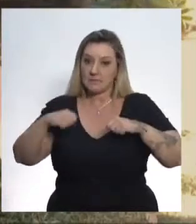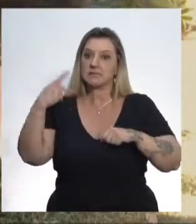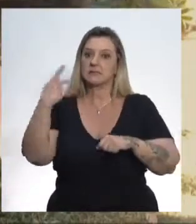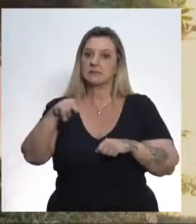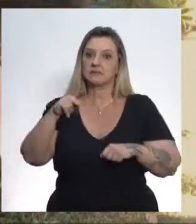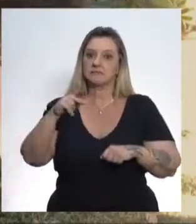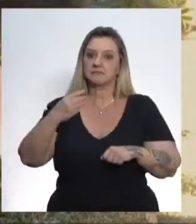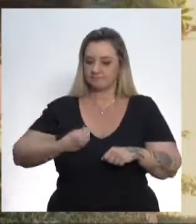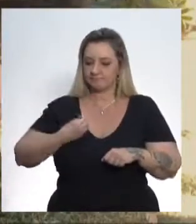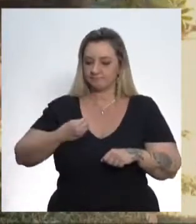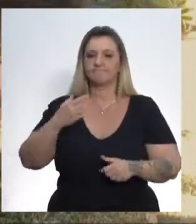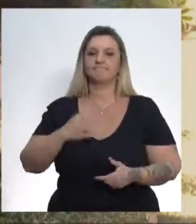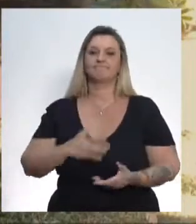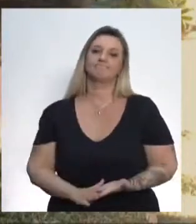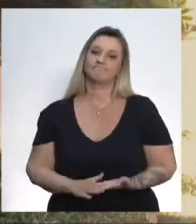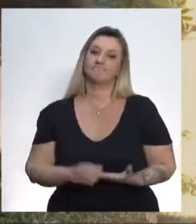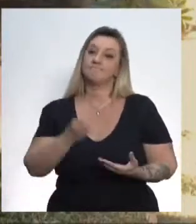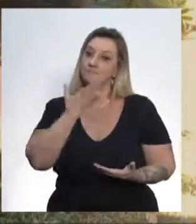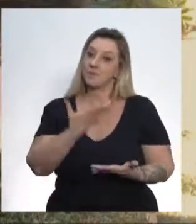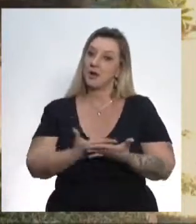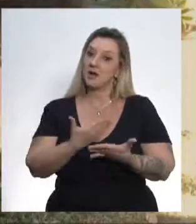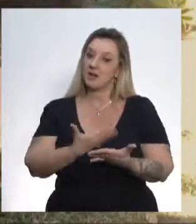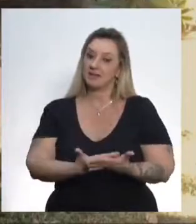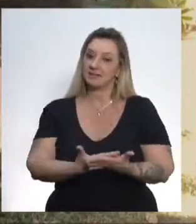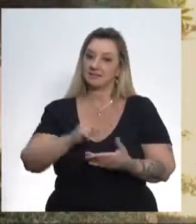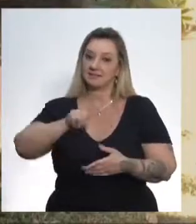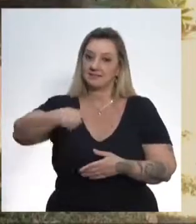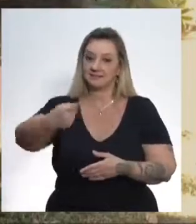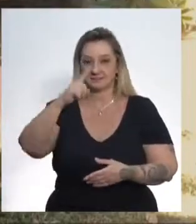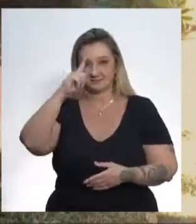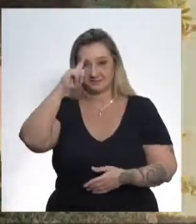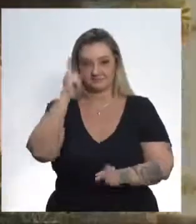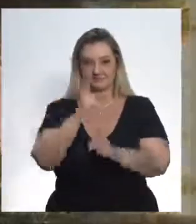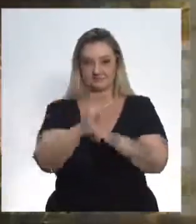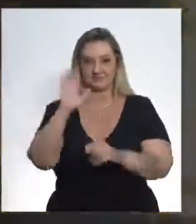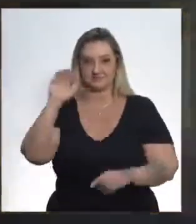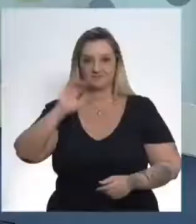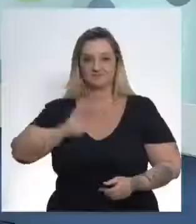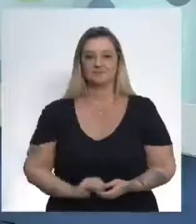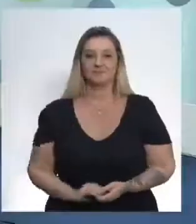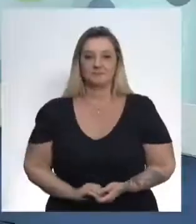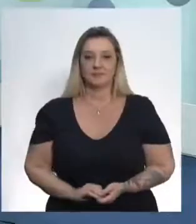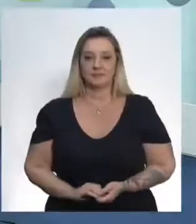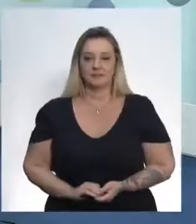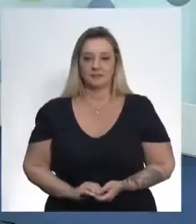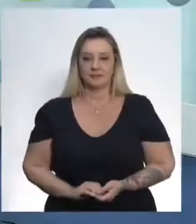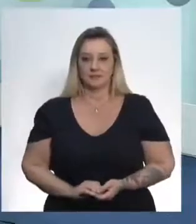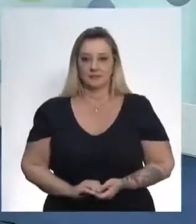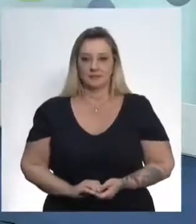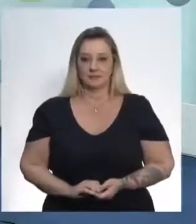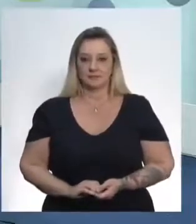para sobreviver. Boa aula e até uma próxima vez. Tchau.